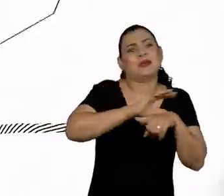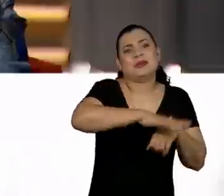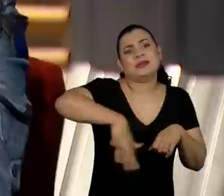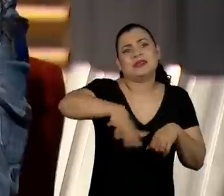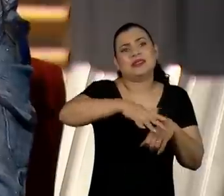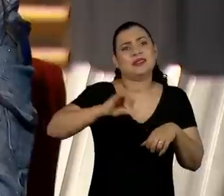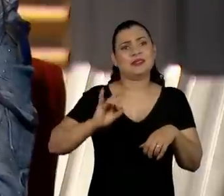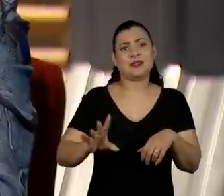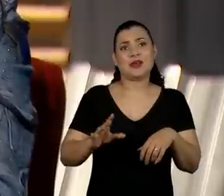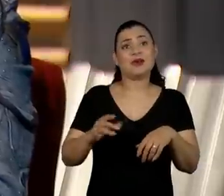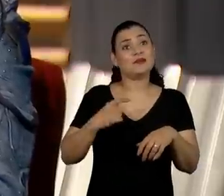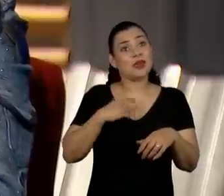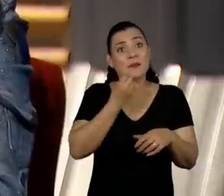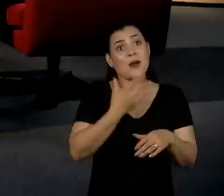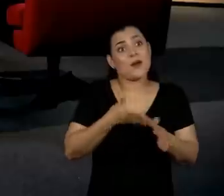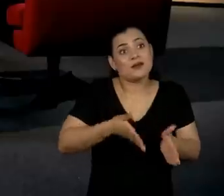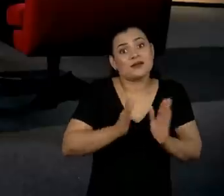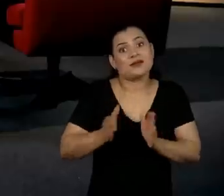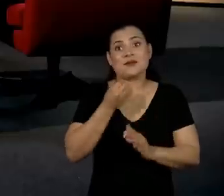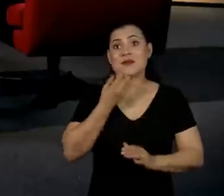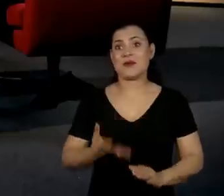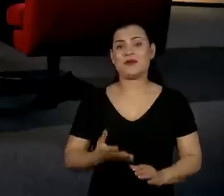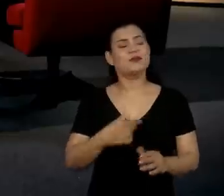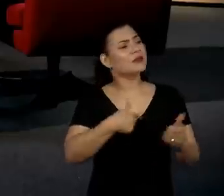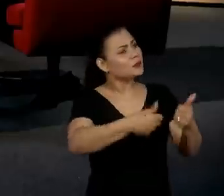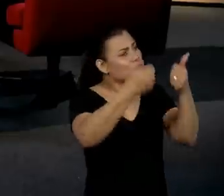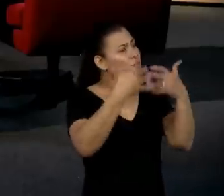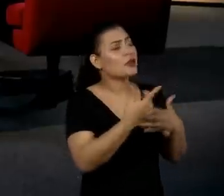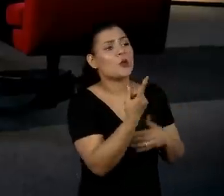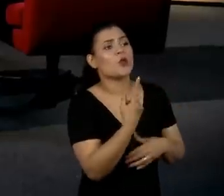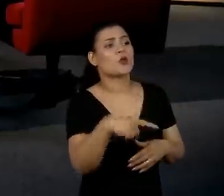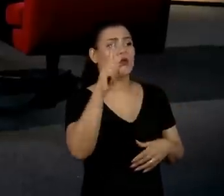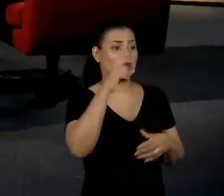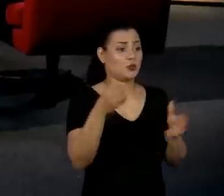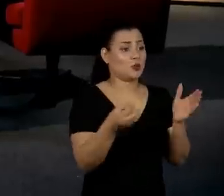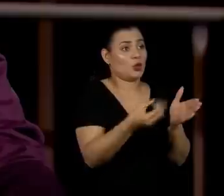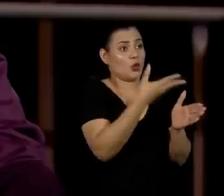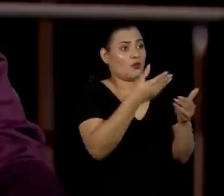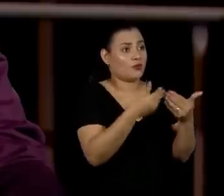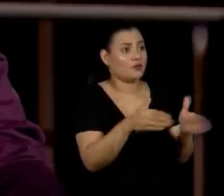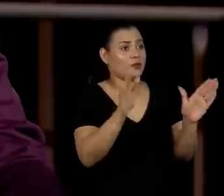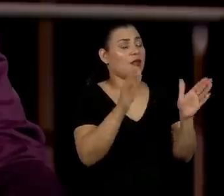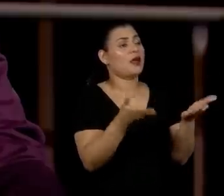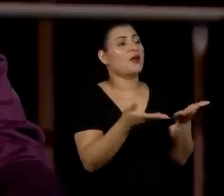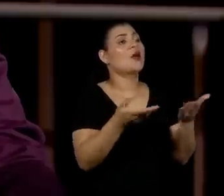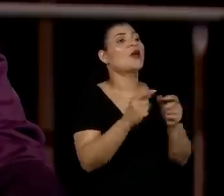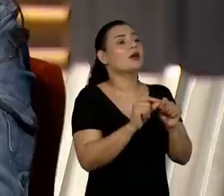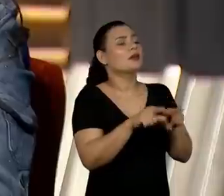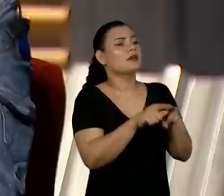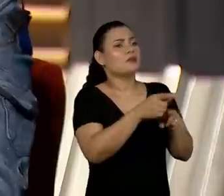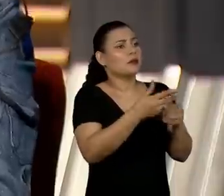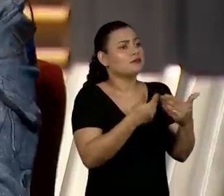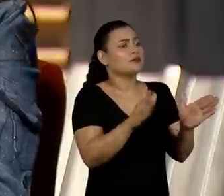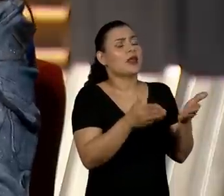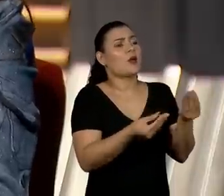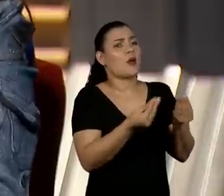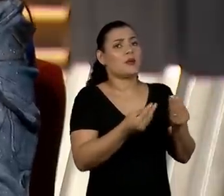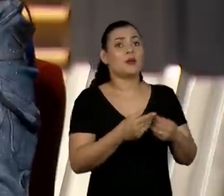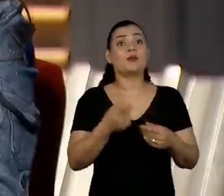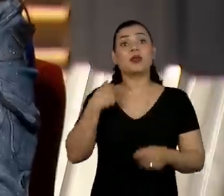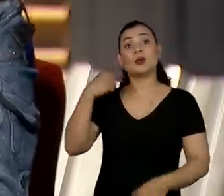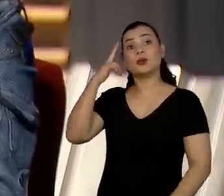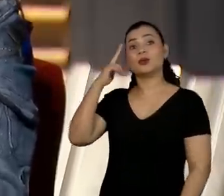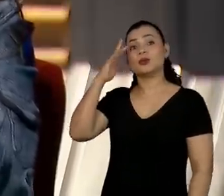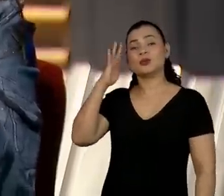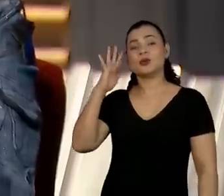o quarteirão é bom fala então desse último o merenda da cidade o merenda era um sonho